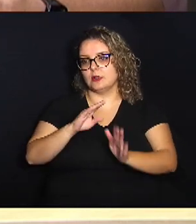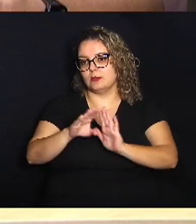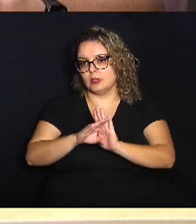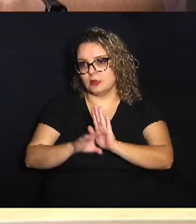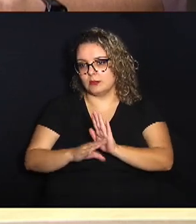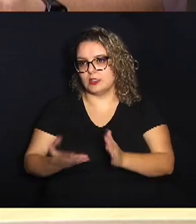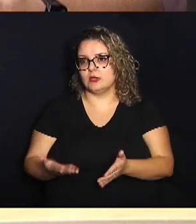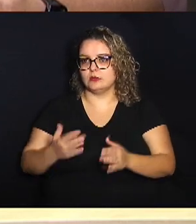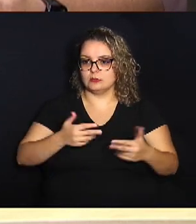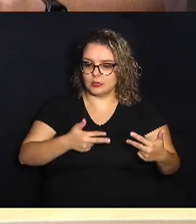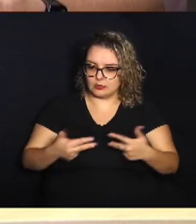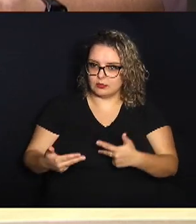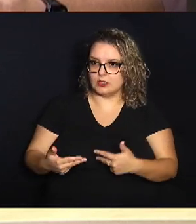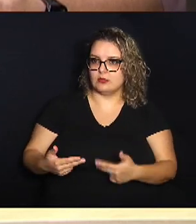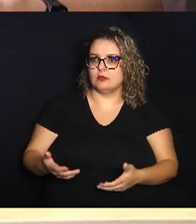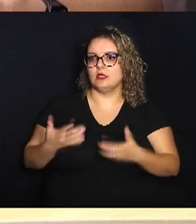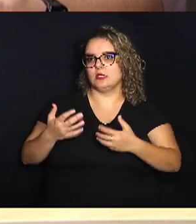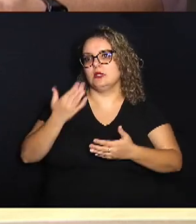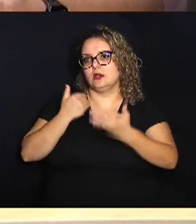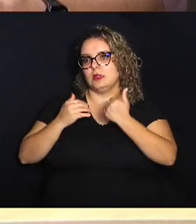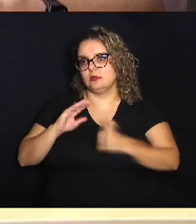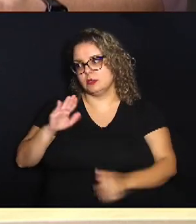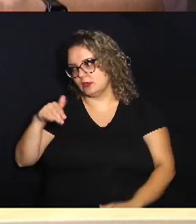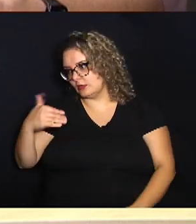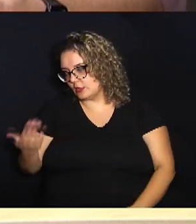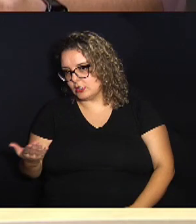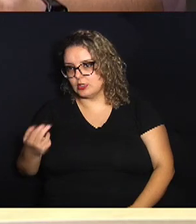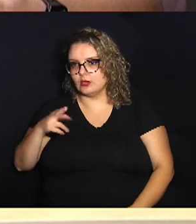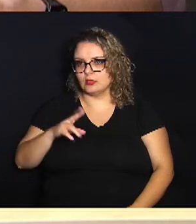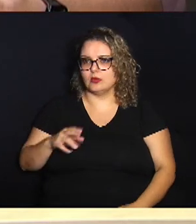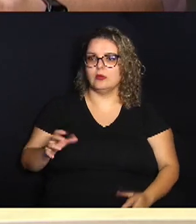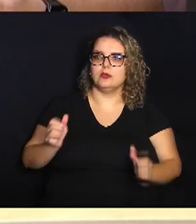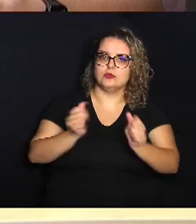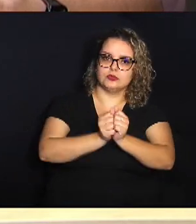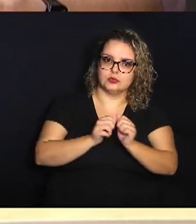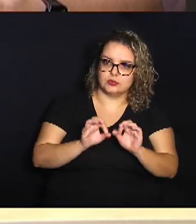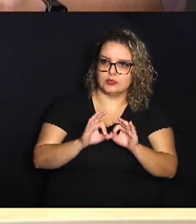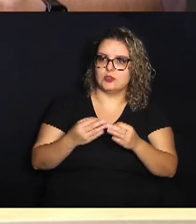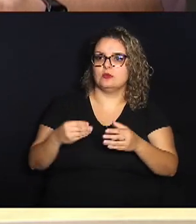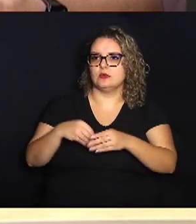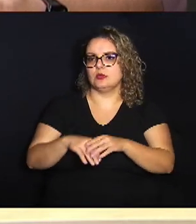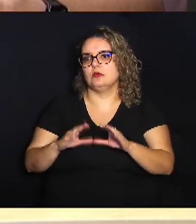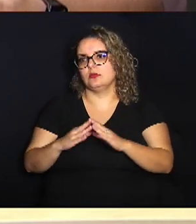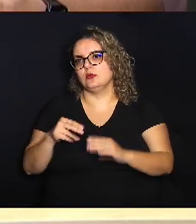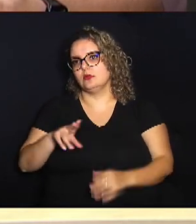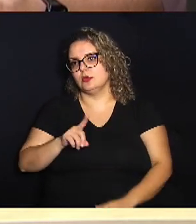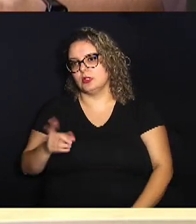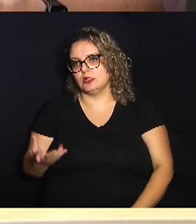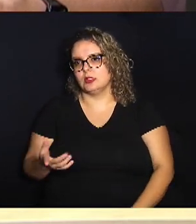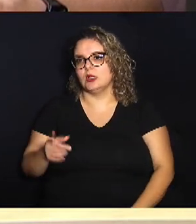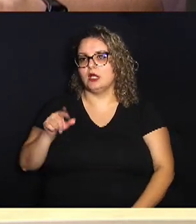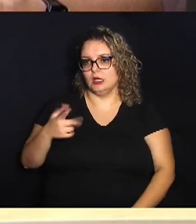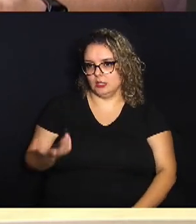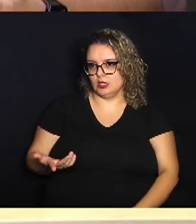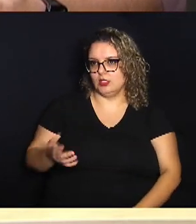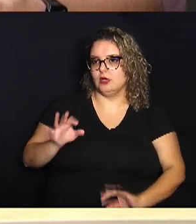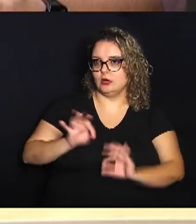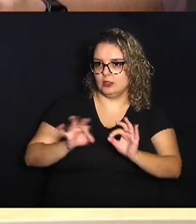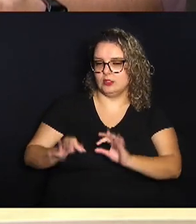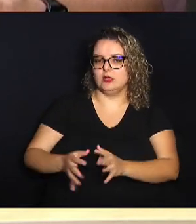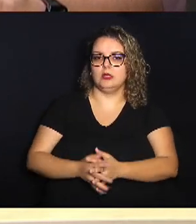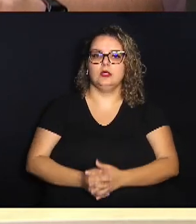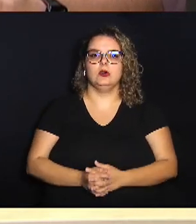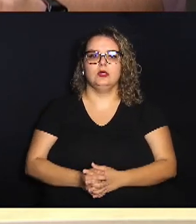se realmente vai querer almoçar fora ou se vai querer reunir a família em casa ou não, né? Daí entra também a questão do planejamento, né?